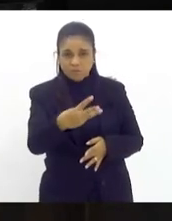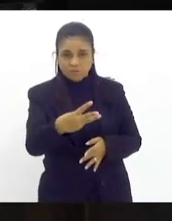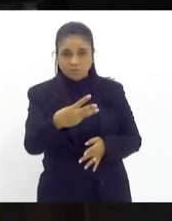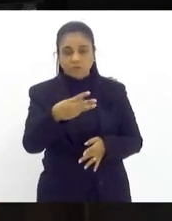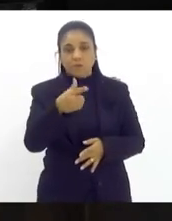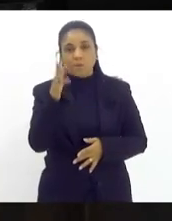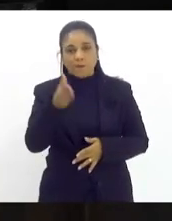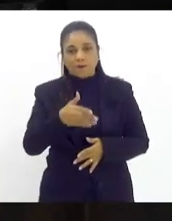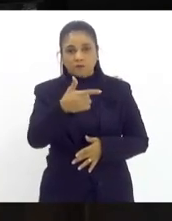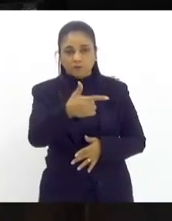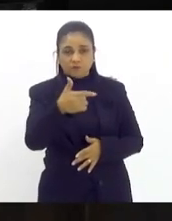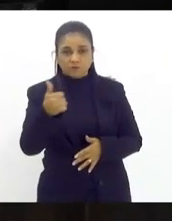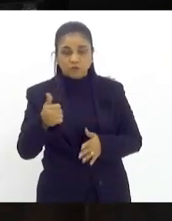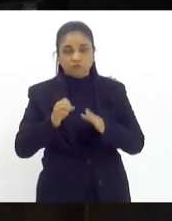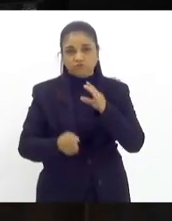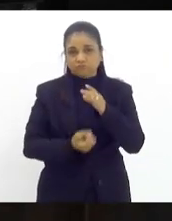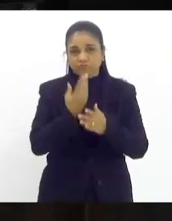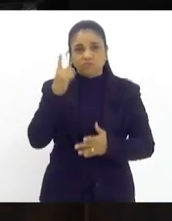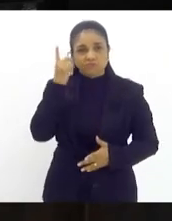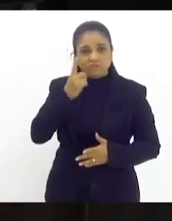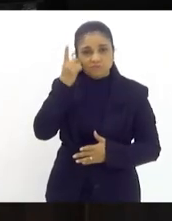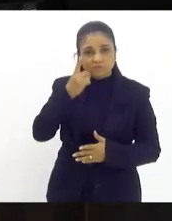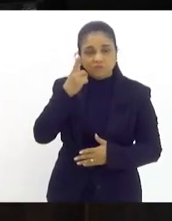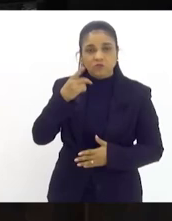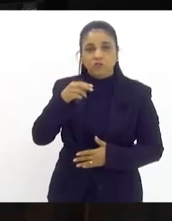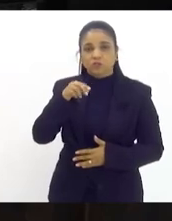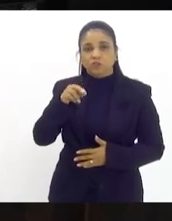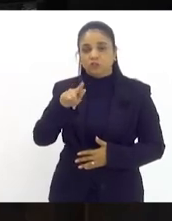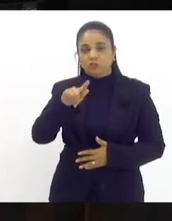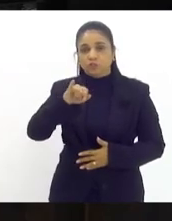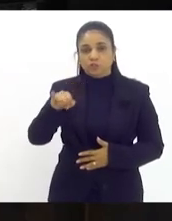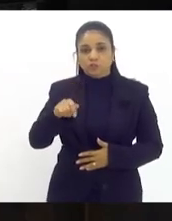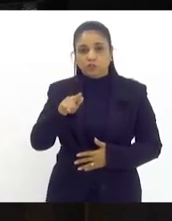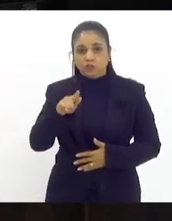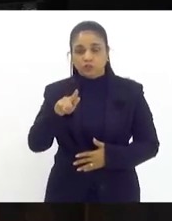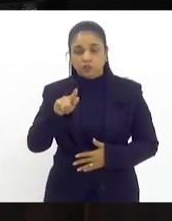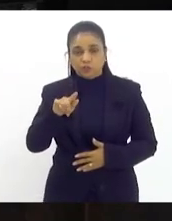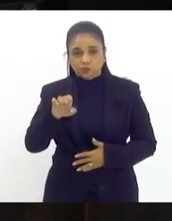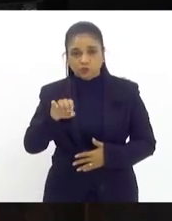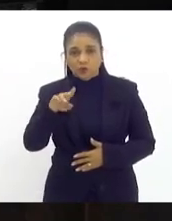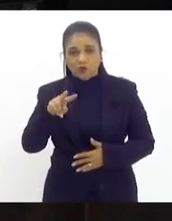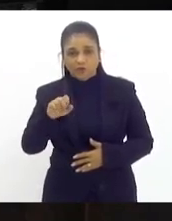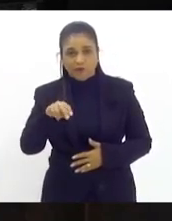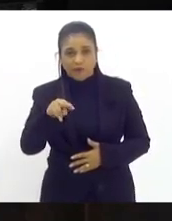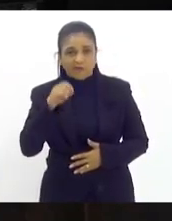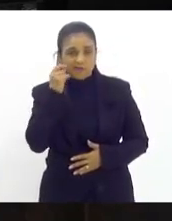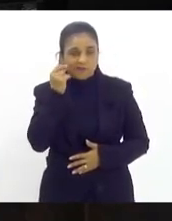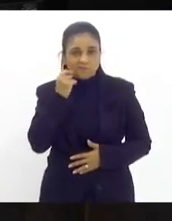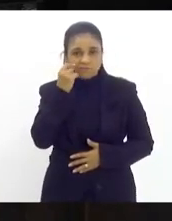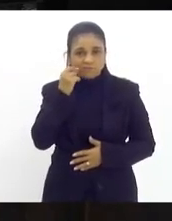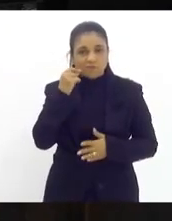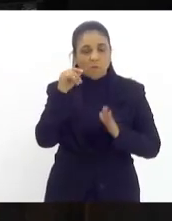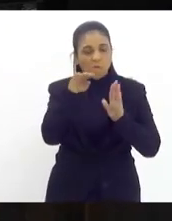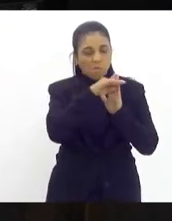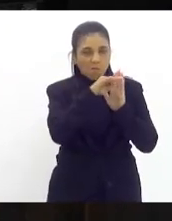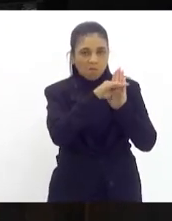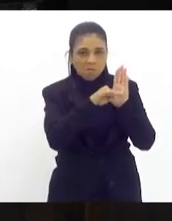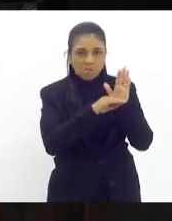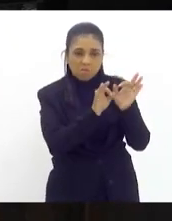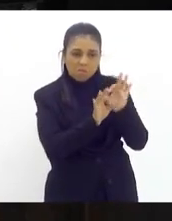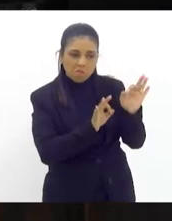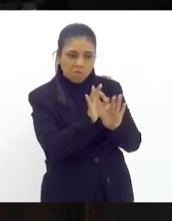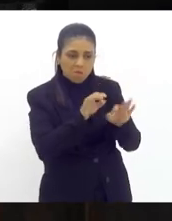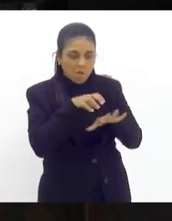de autoria do deputado Giovanni ratinho que dispõe sobre a criação do programa Estadual de unidade